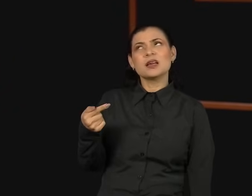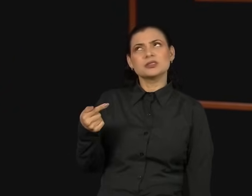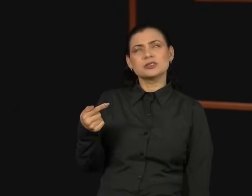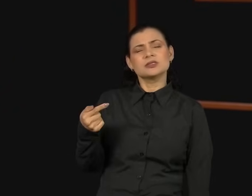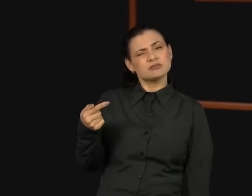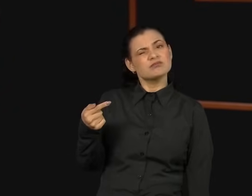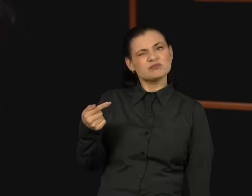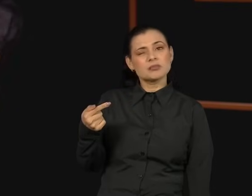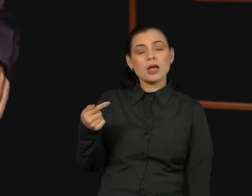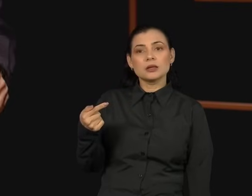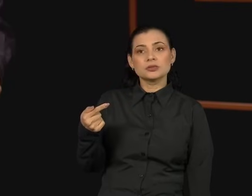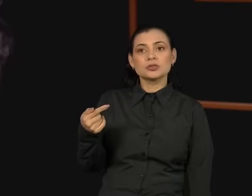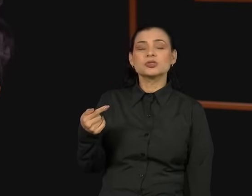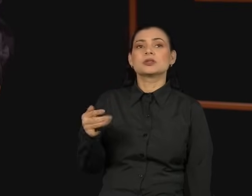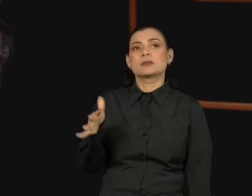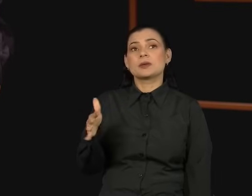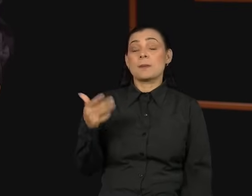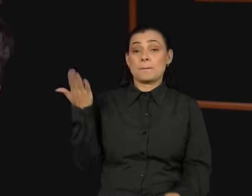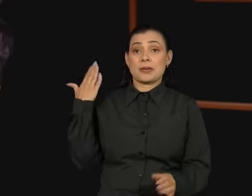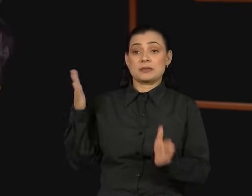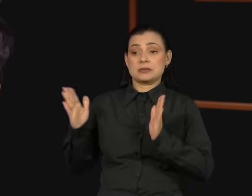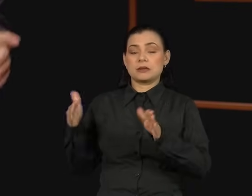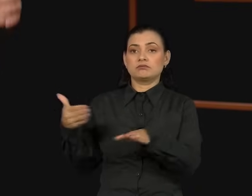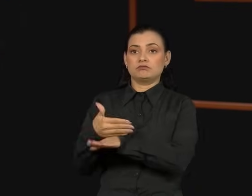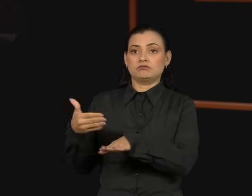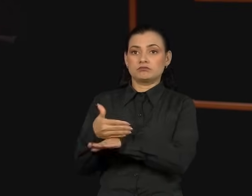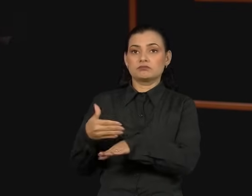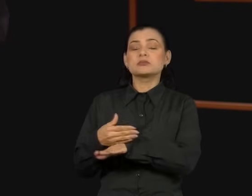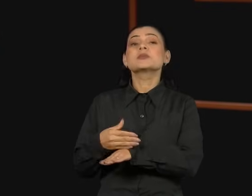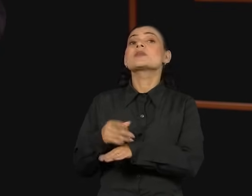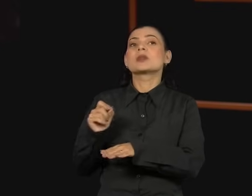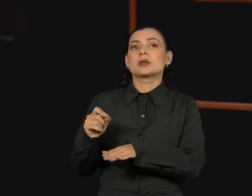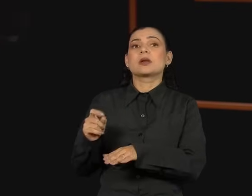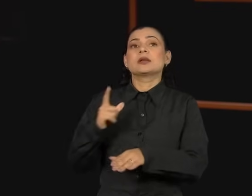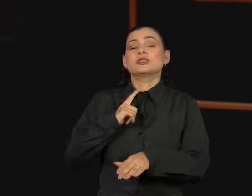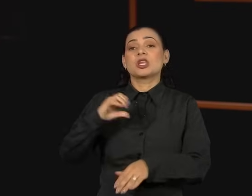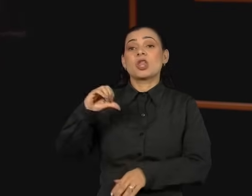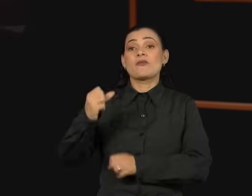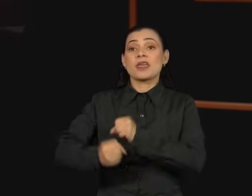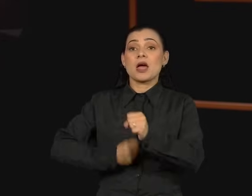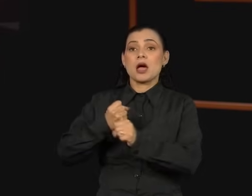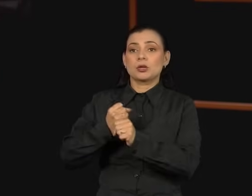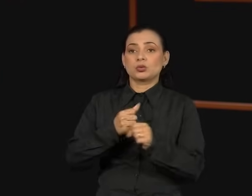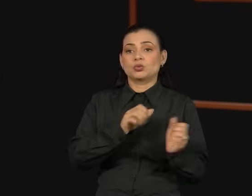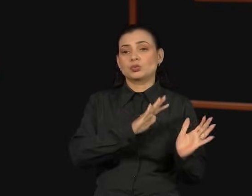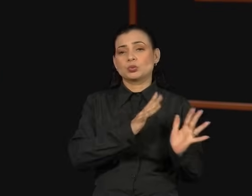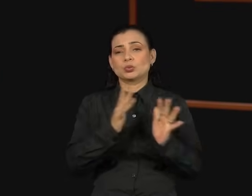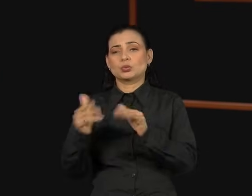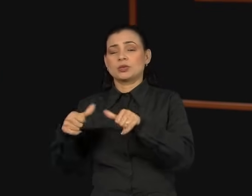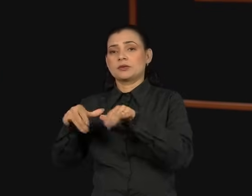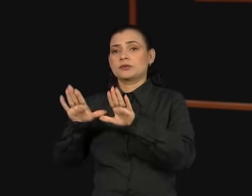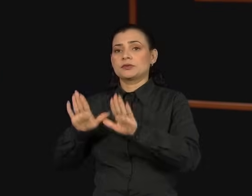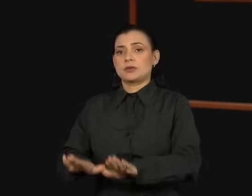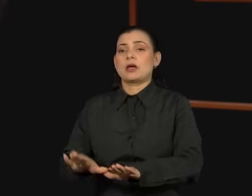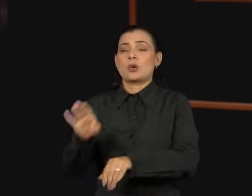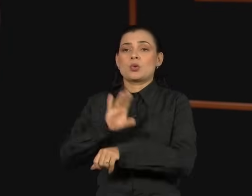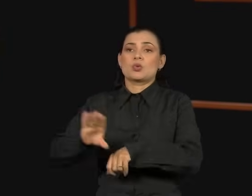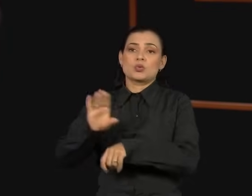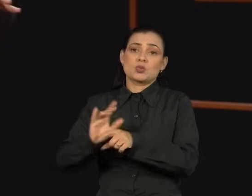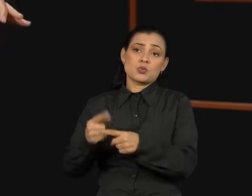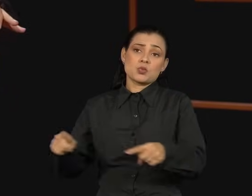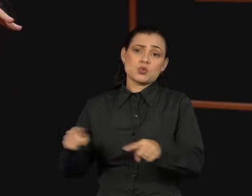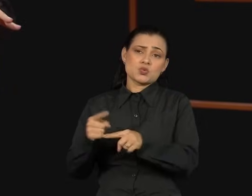fiz o conservatório naquela época, que levava 9 anos para você completar o curso de